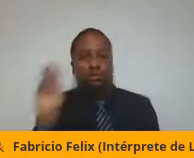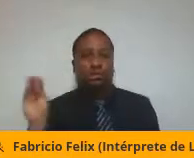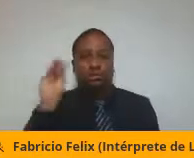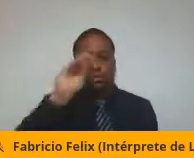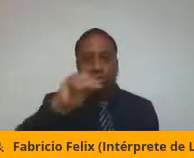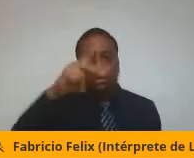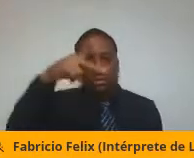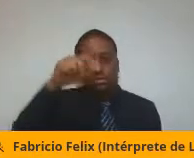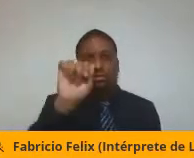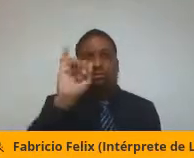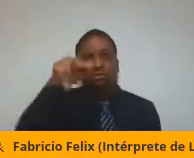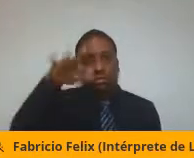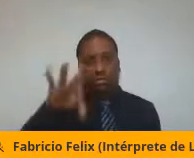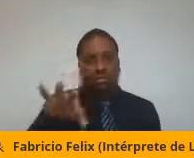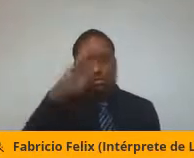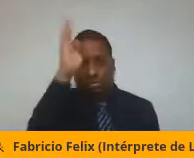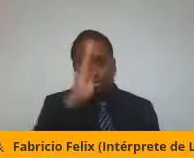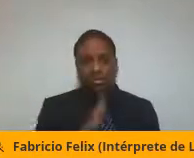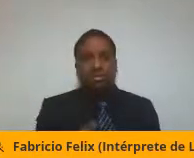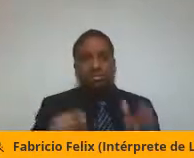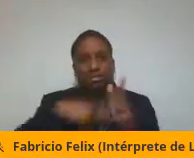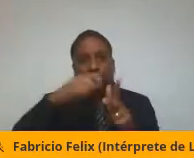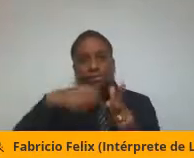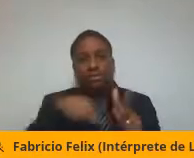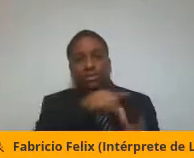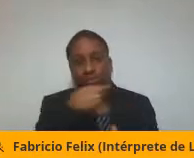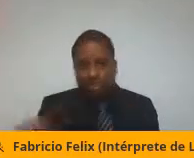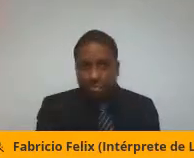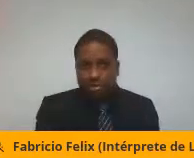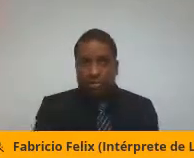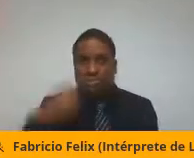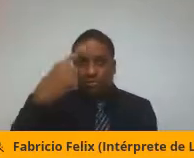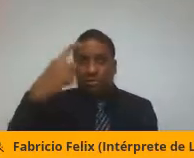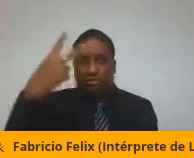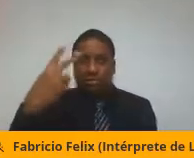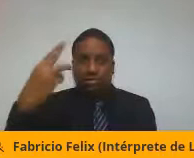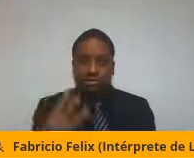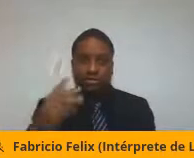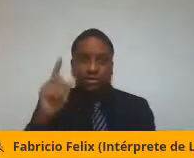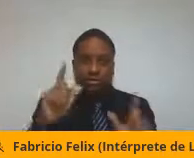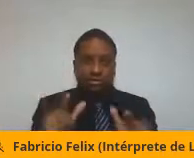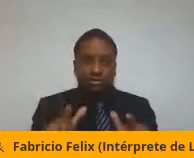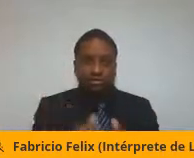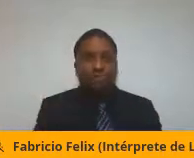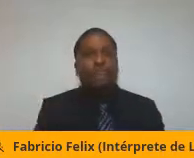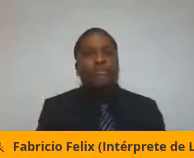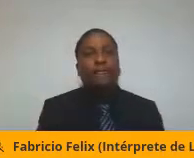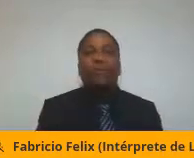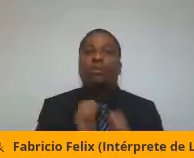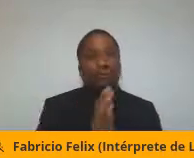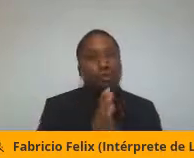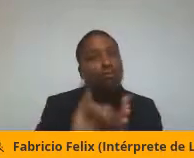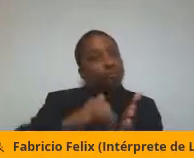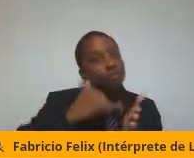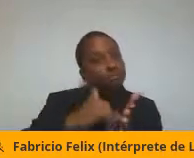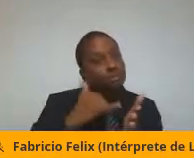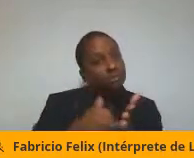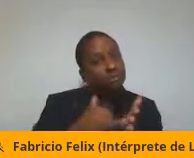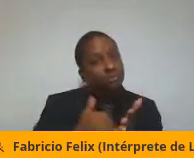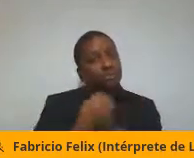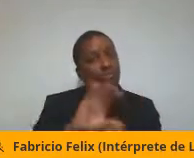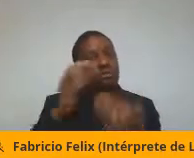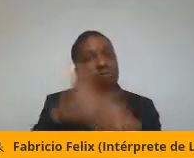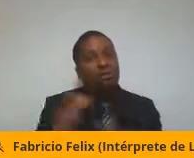Brasil, tá? No Nacional, os vídeos de vocês, do primeiro, do segundo e do terceiro lugar. Então, se inscrevam no concurso, até quinta-feira,